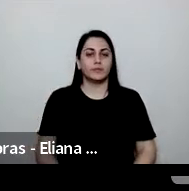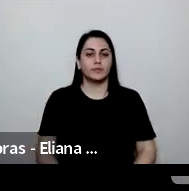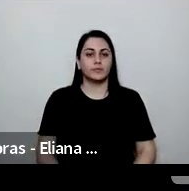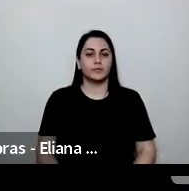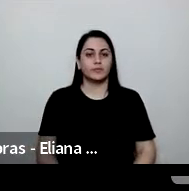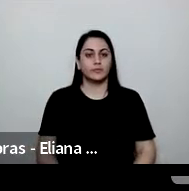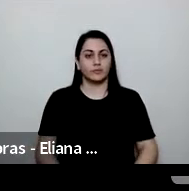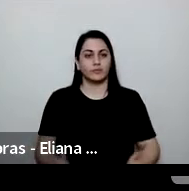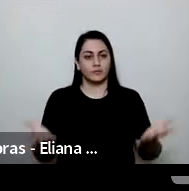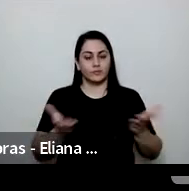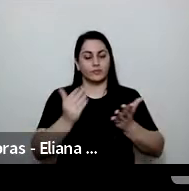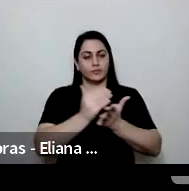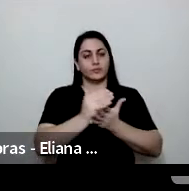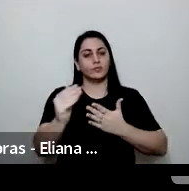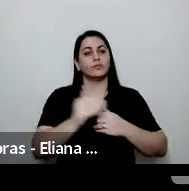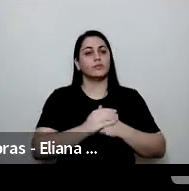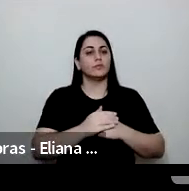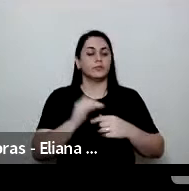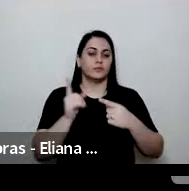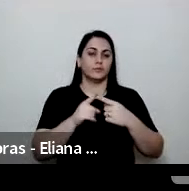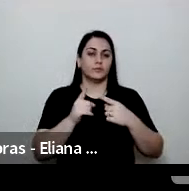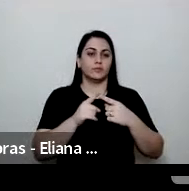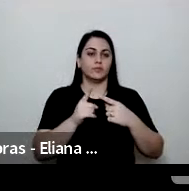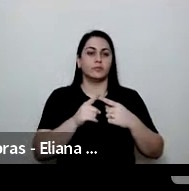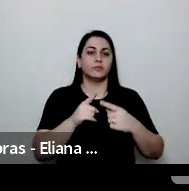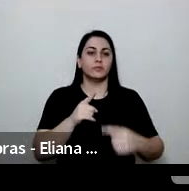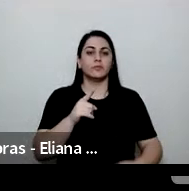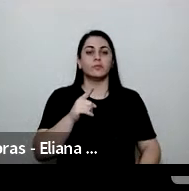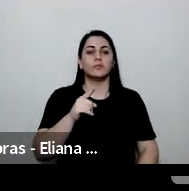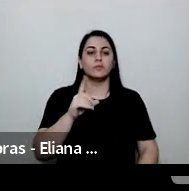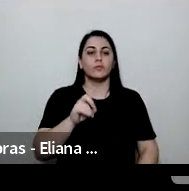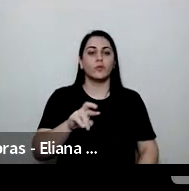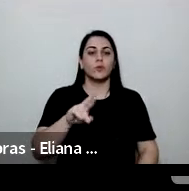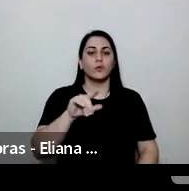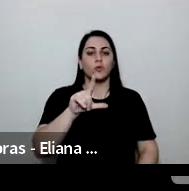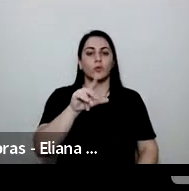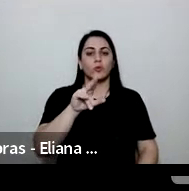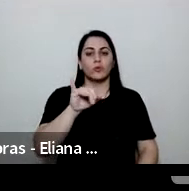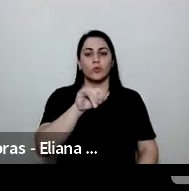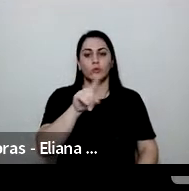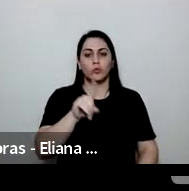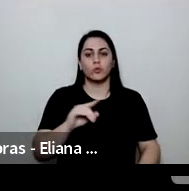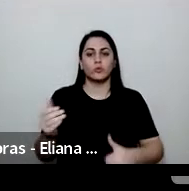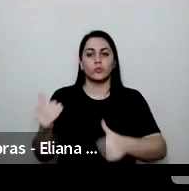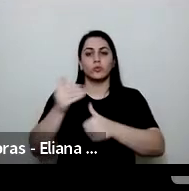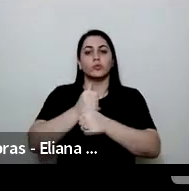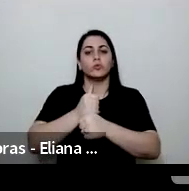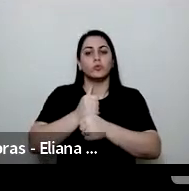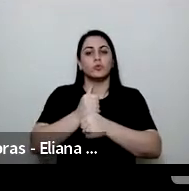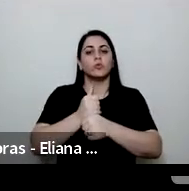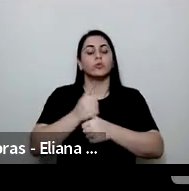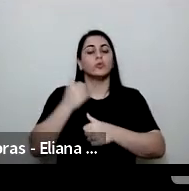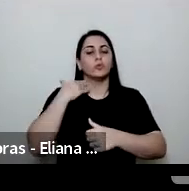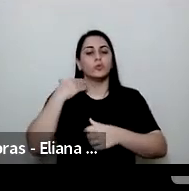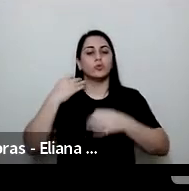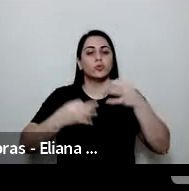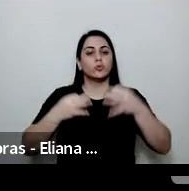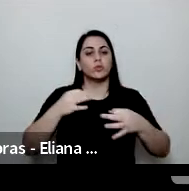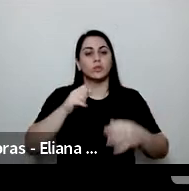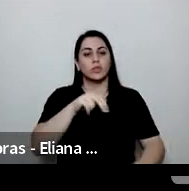pela ordem esse primeiro aqui Dr Luiz Fernando Guilhon está substituindo substituindo a juíza Ana